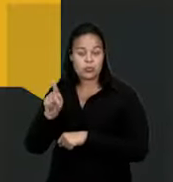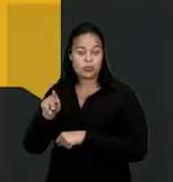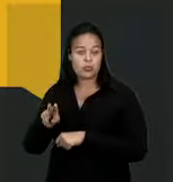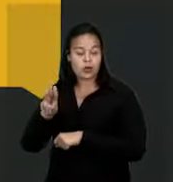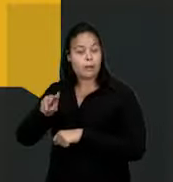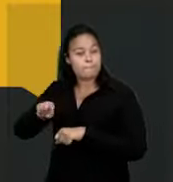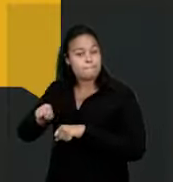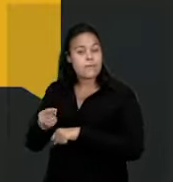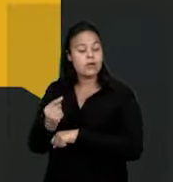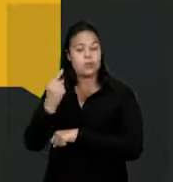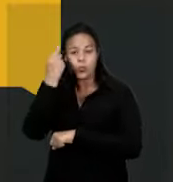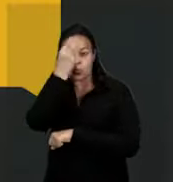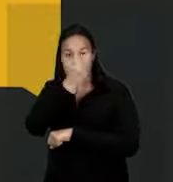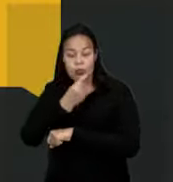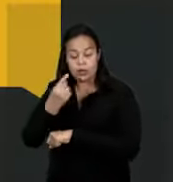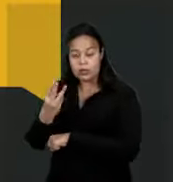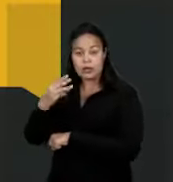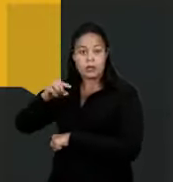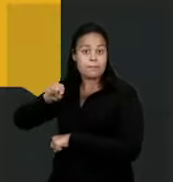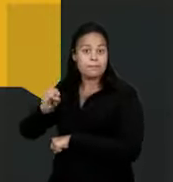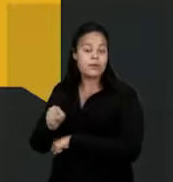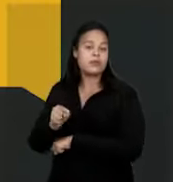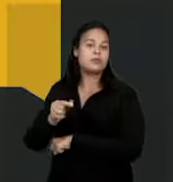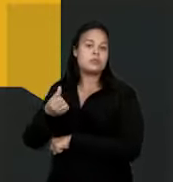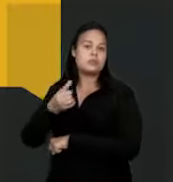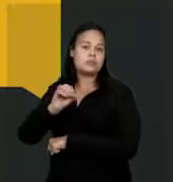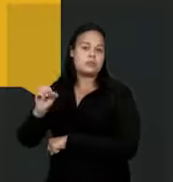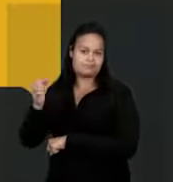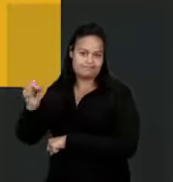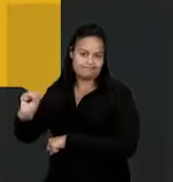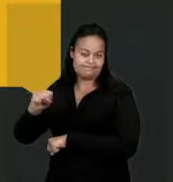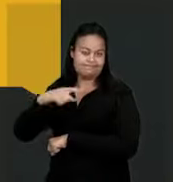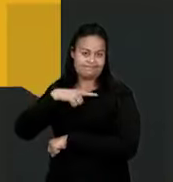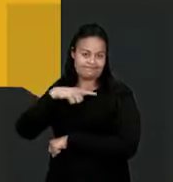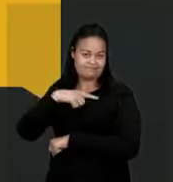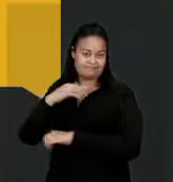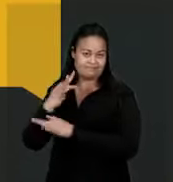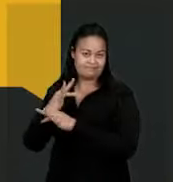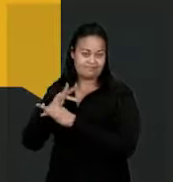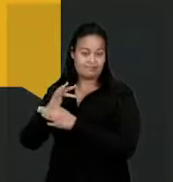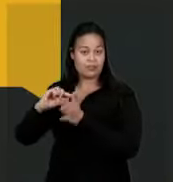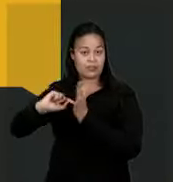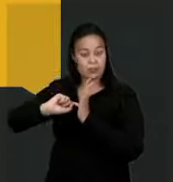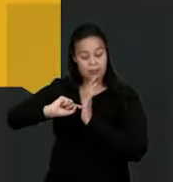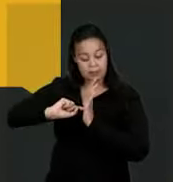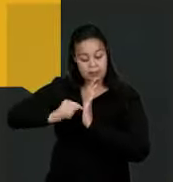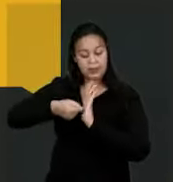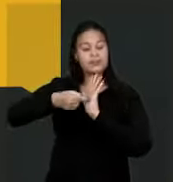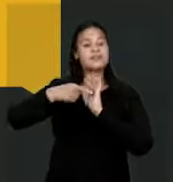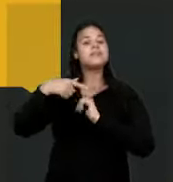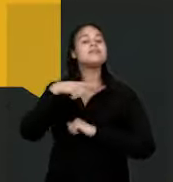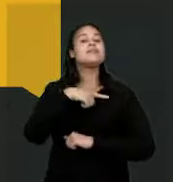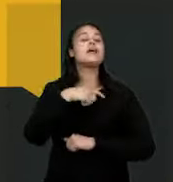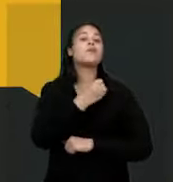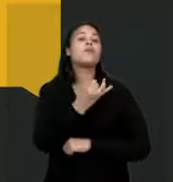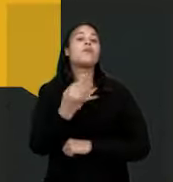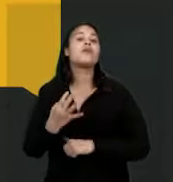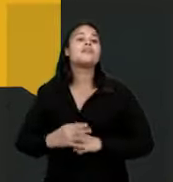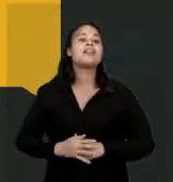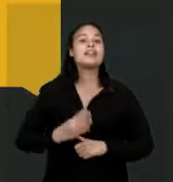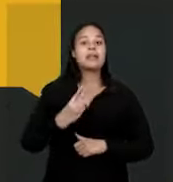watts, 1 hora, 3.600 segundos. Multiplicando, nós vamos ter então